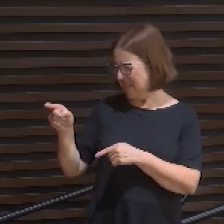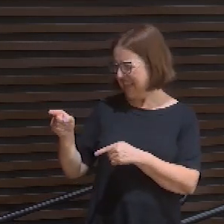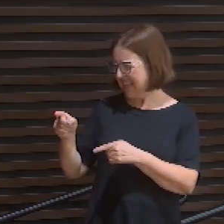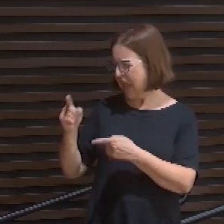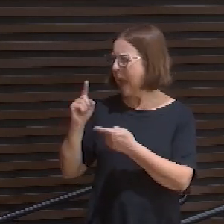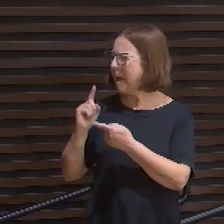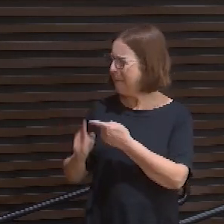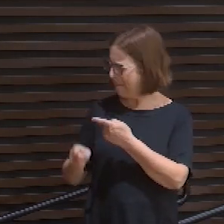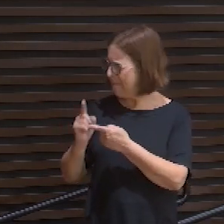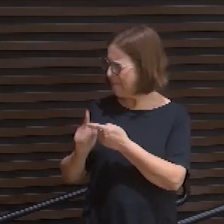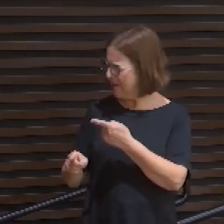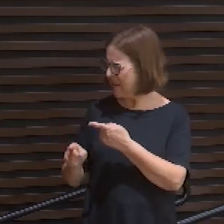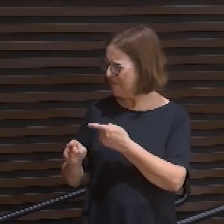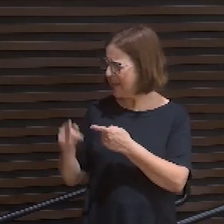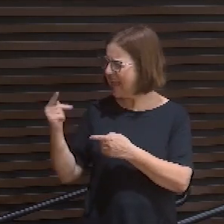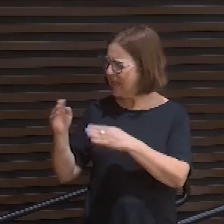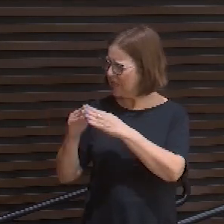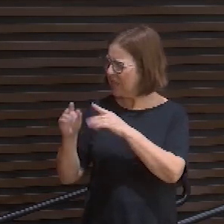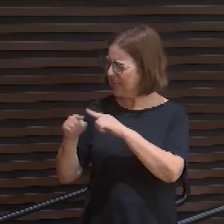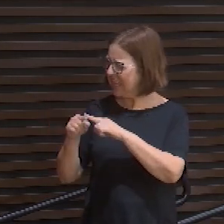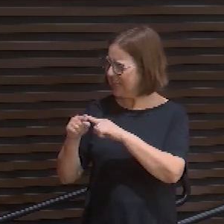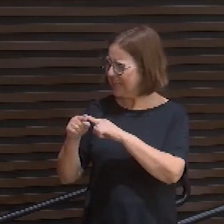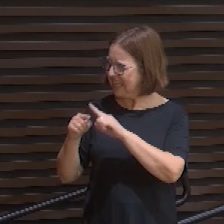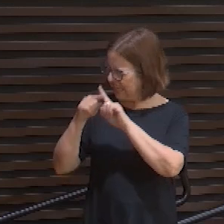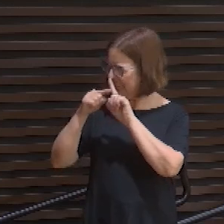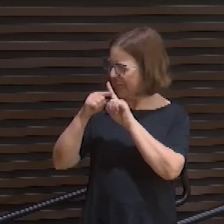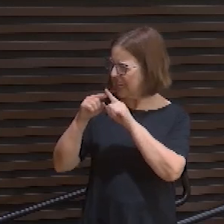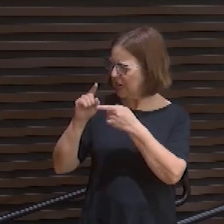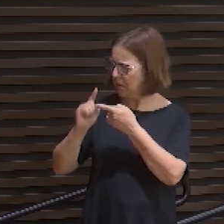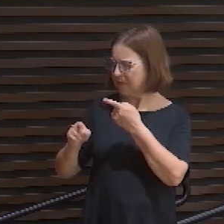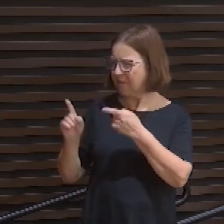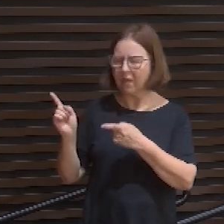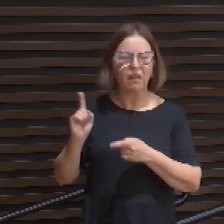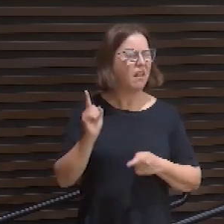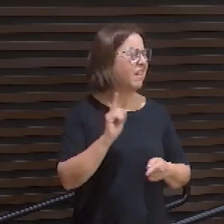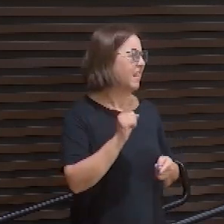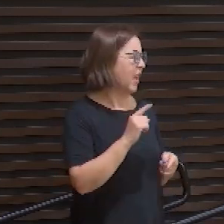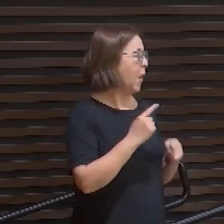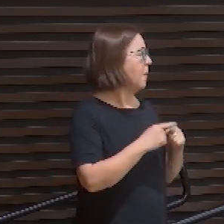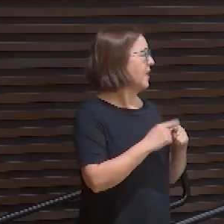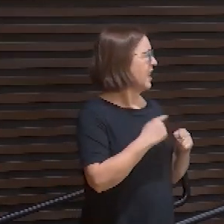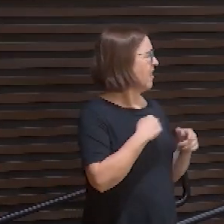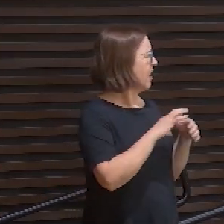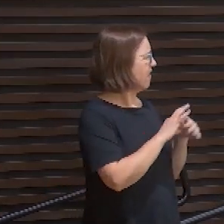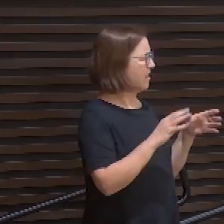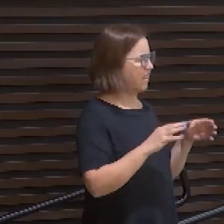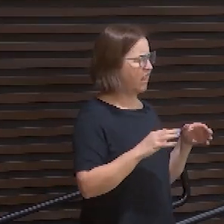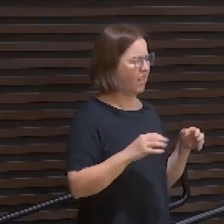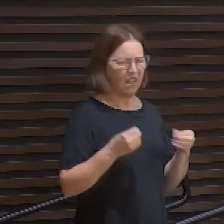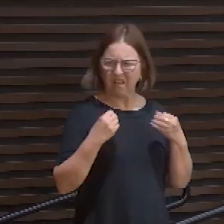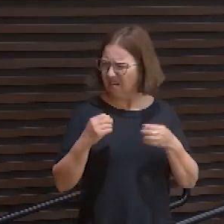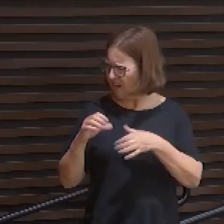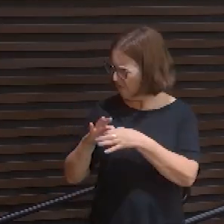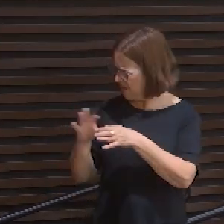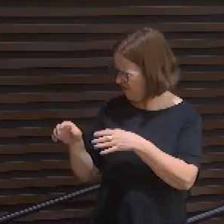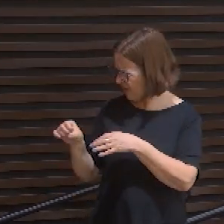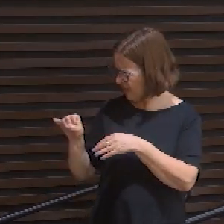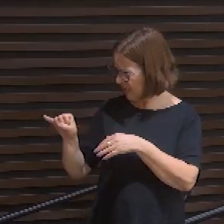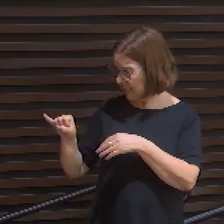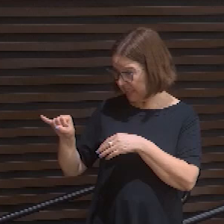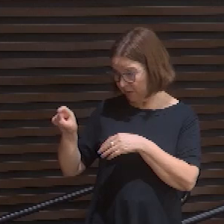a sua igreja lhe proíbe? Eu digo, não, porque eu sou livre. Como livre? Se você fosse livre, você